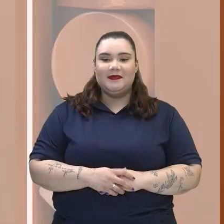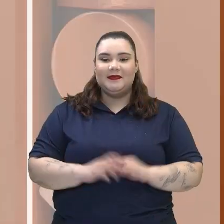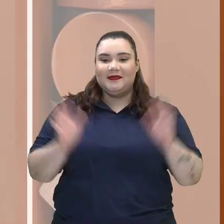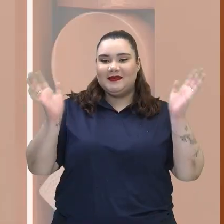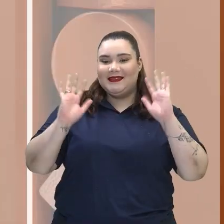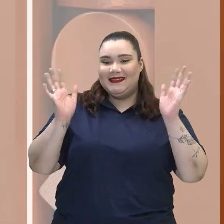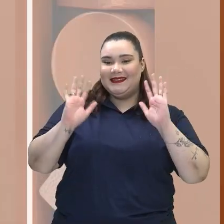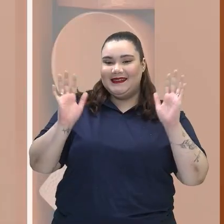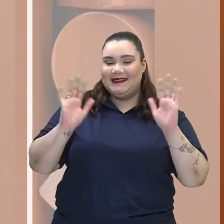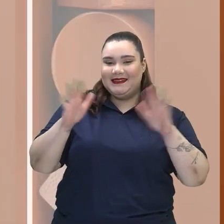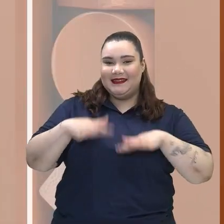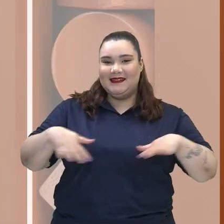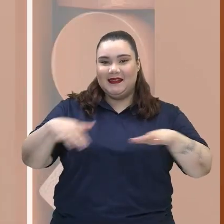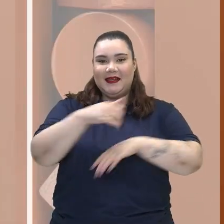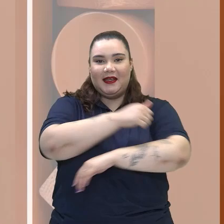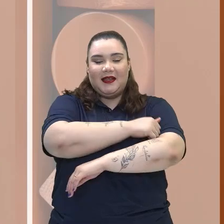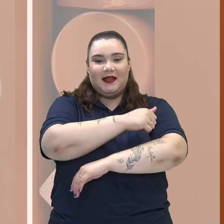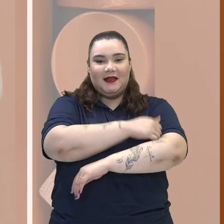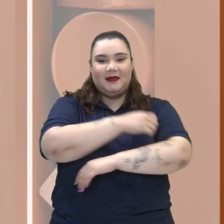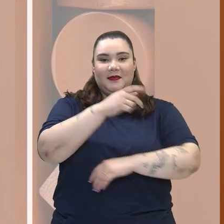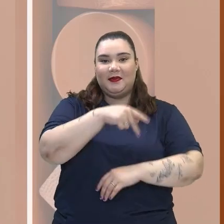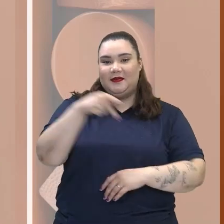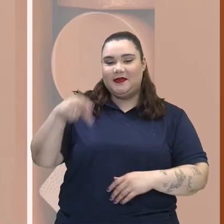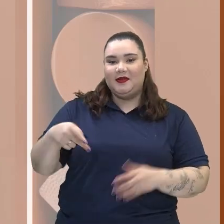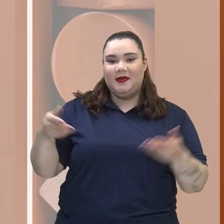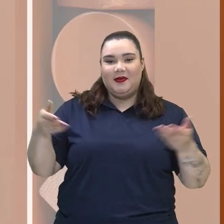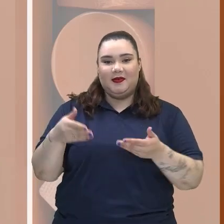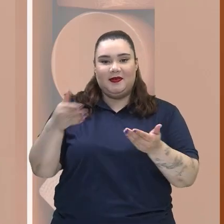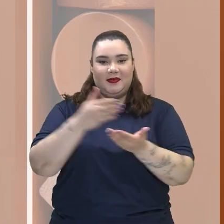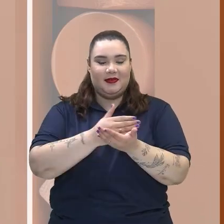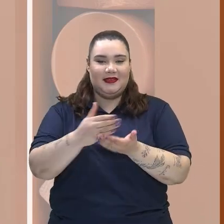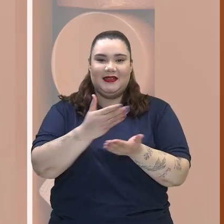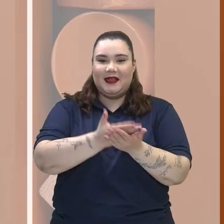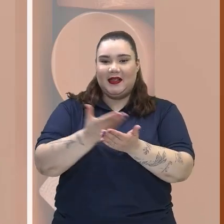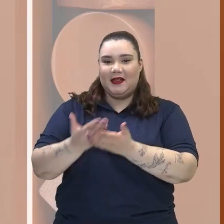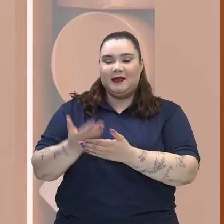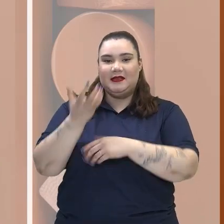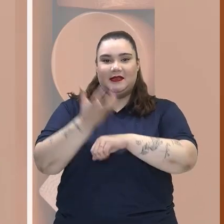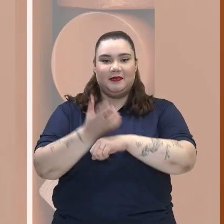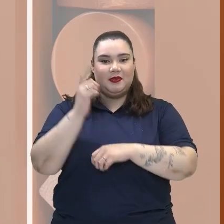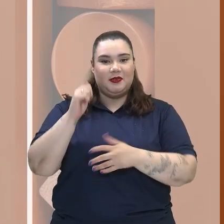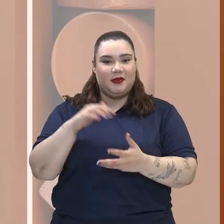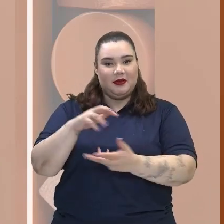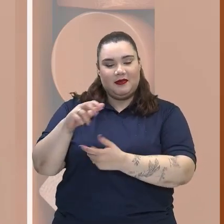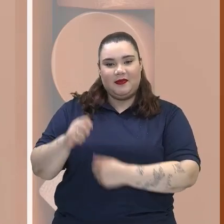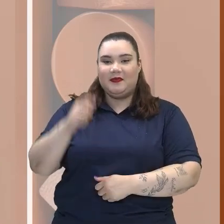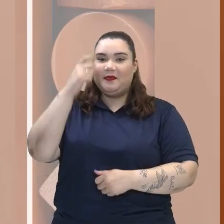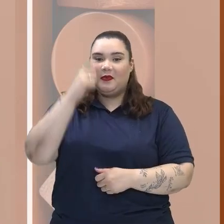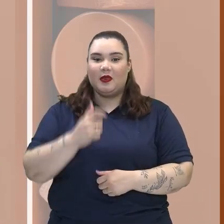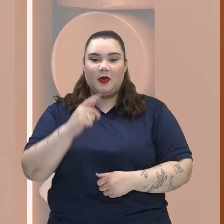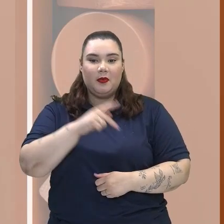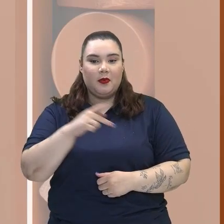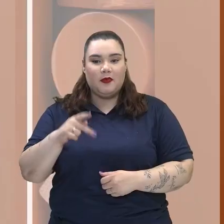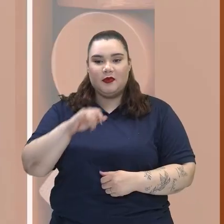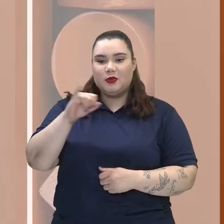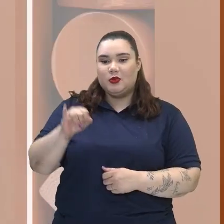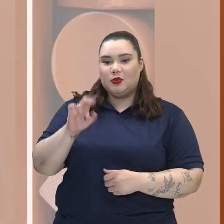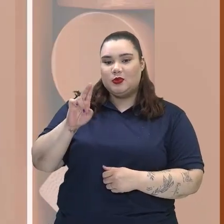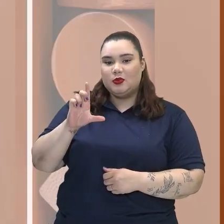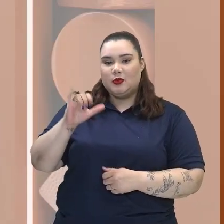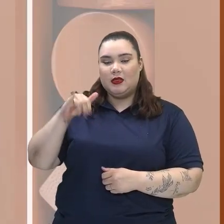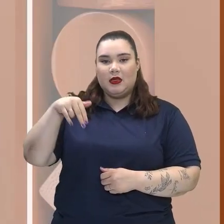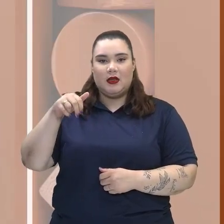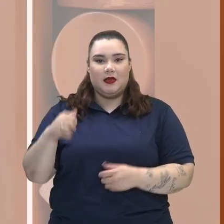Olá, queridos alunos e professores! Estamos iniciando mais uma aula de Geografia. Eu sou a professora Juliana e